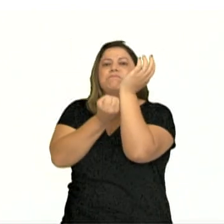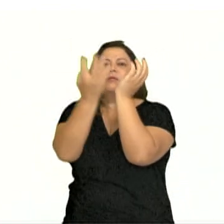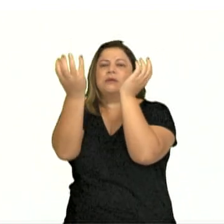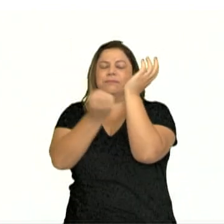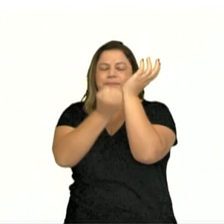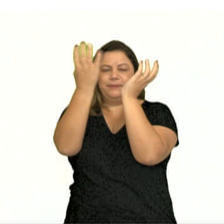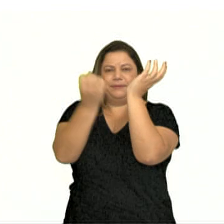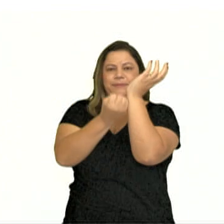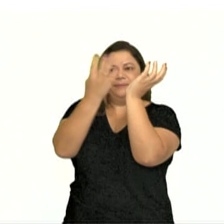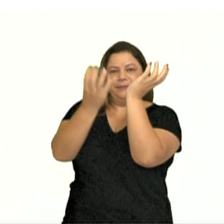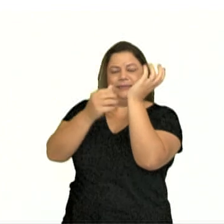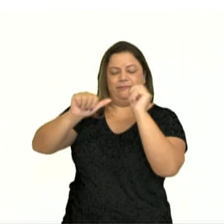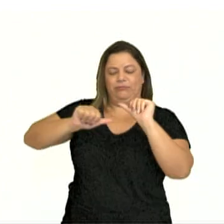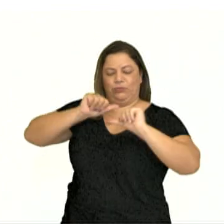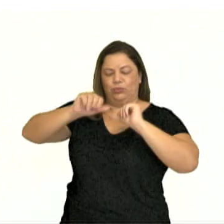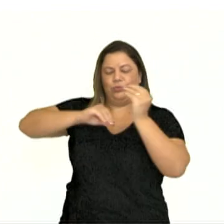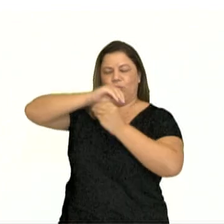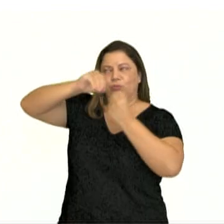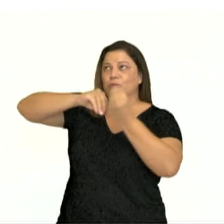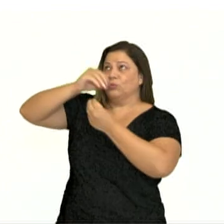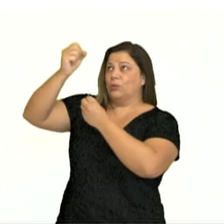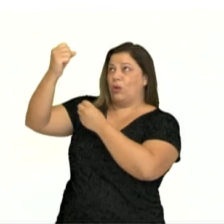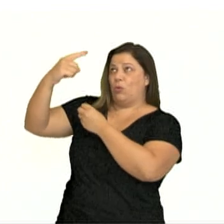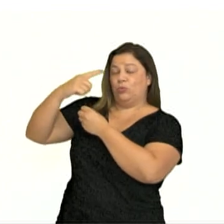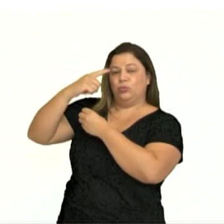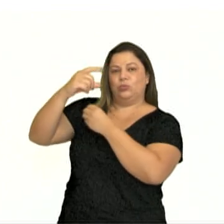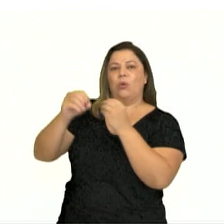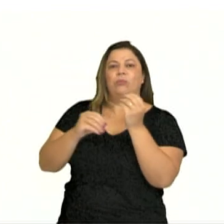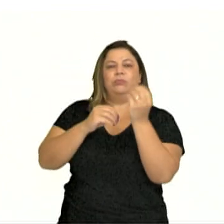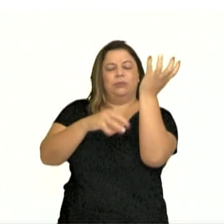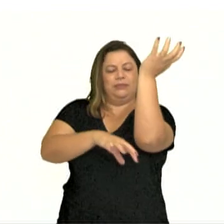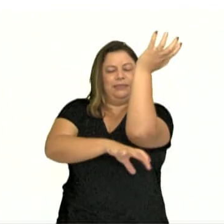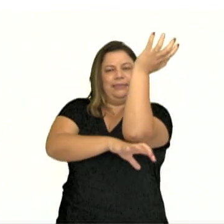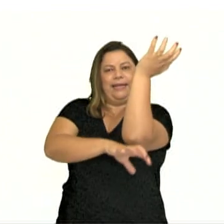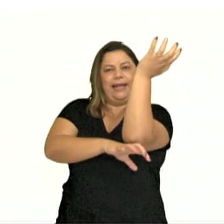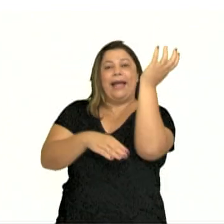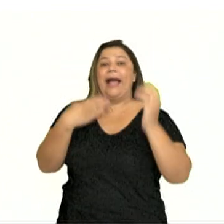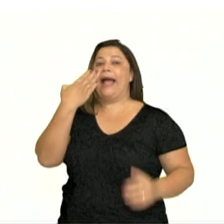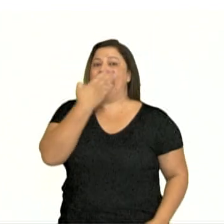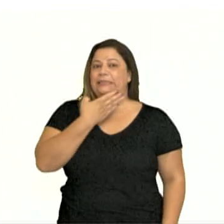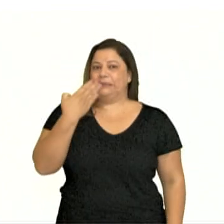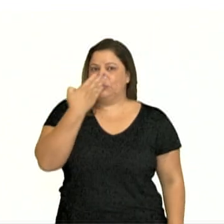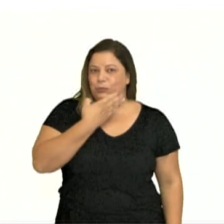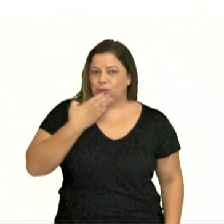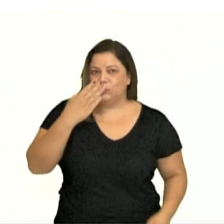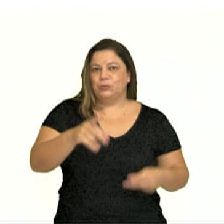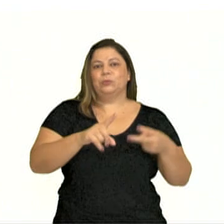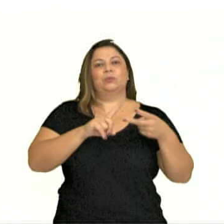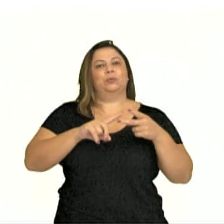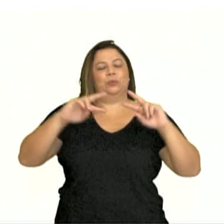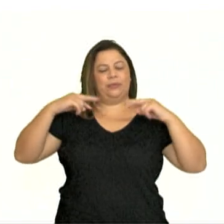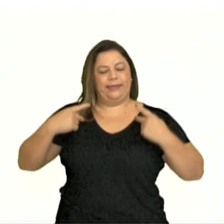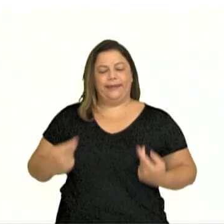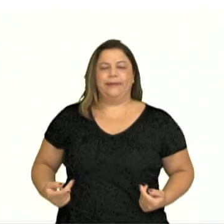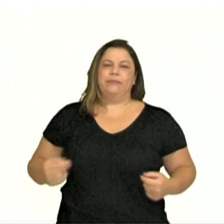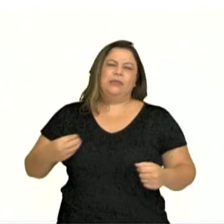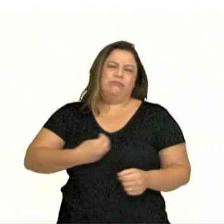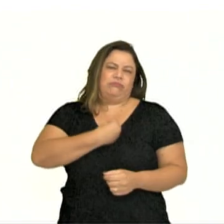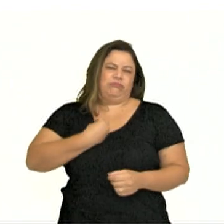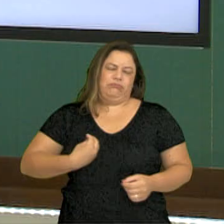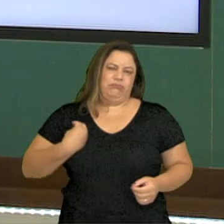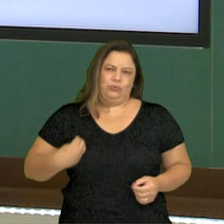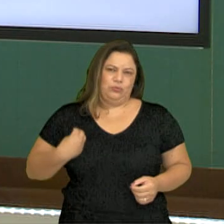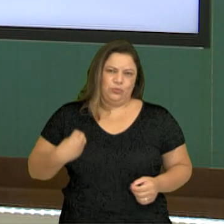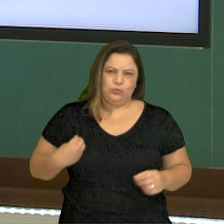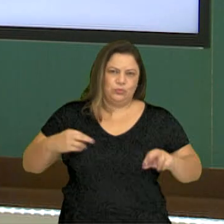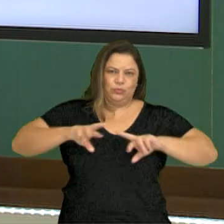organela, graças à luminosidade do sol, e produz para a planta açúcar, né, a glicose, e para os seres vivos, para os animais, incluindo